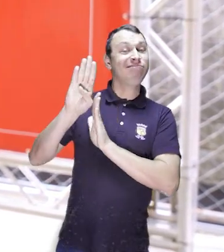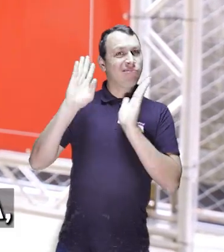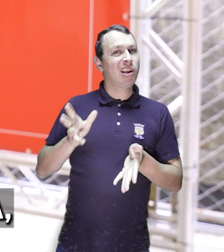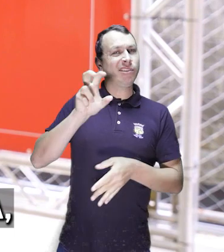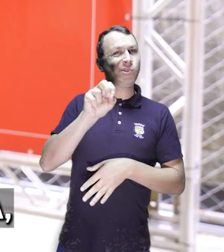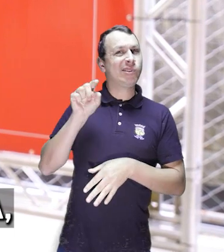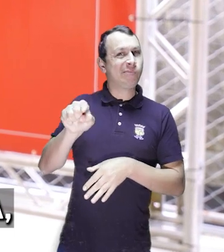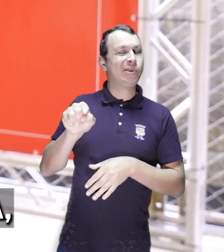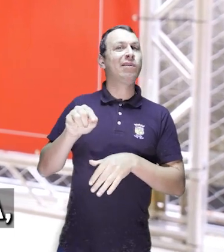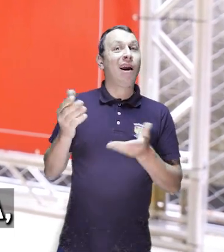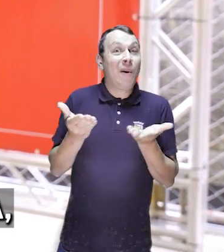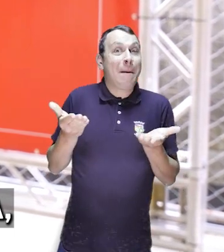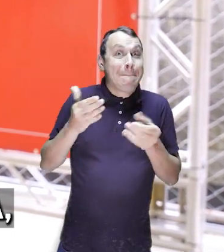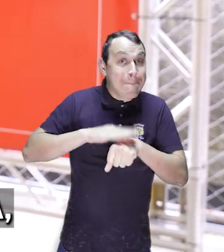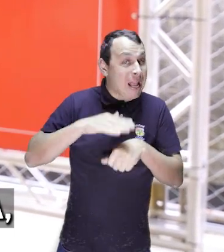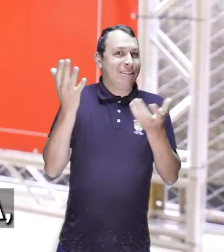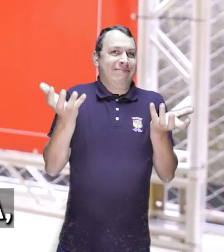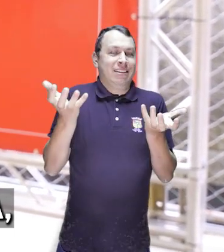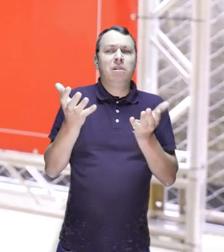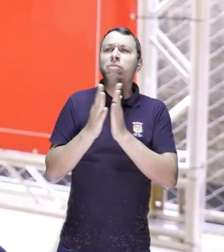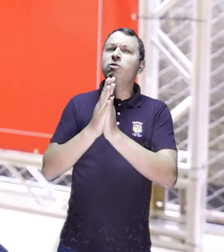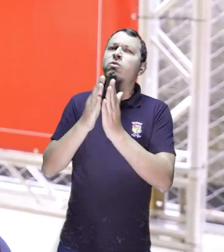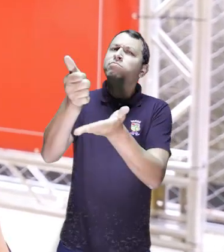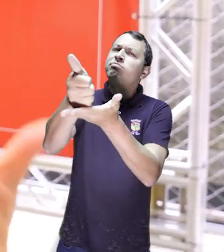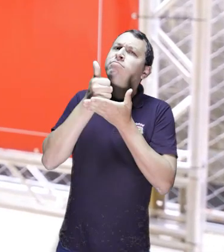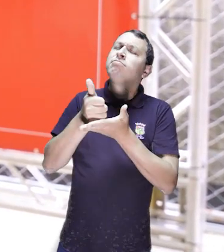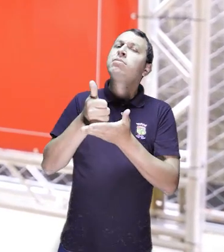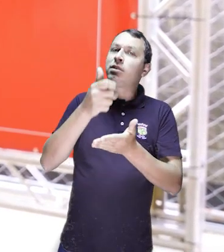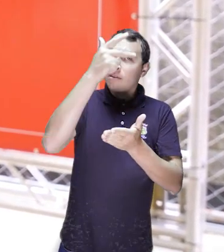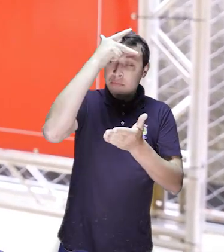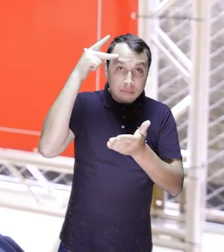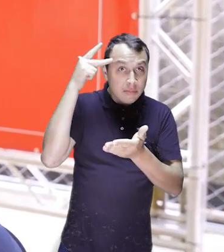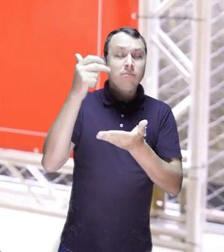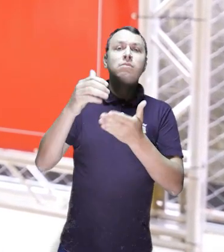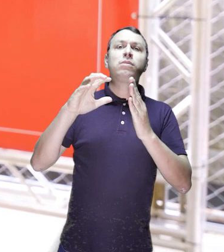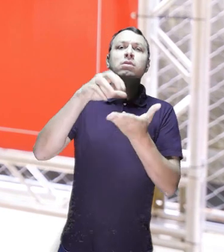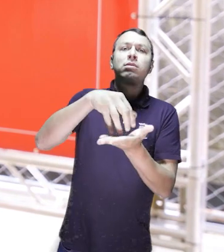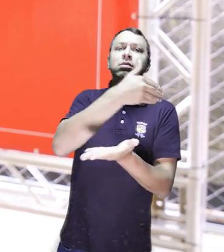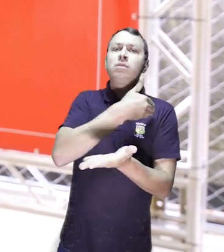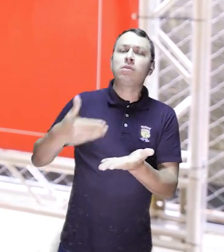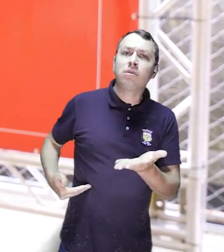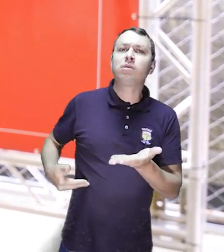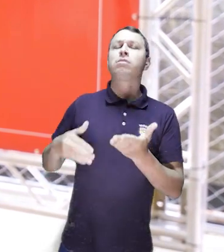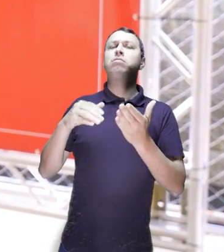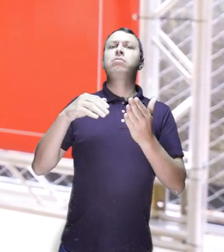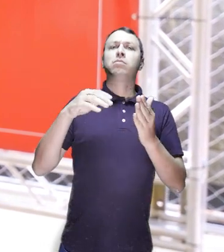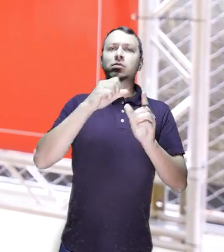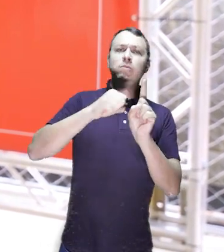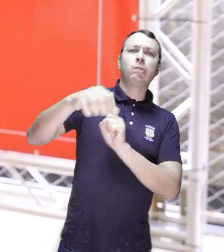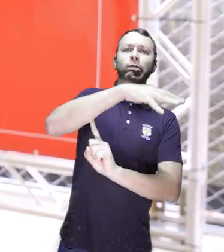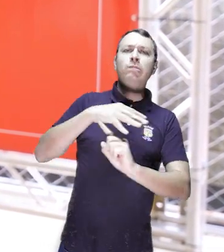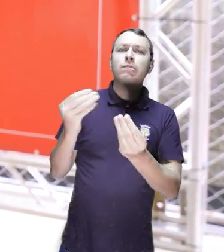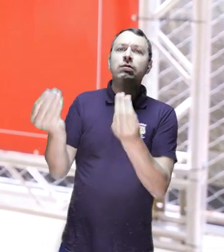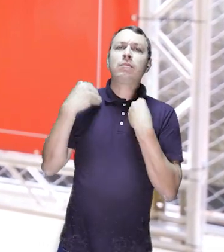peças. Quero pedir a colaboração de cada pessoa, de cada equipamento público, da sociedade civil em doar um agasalho,